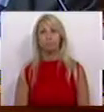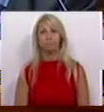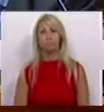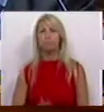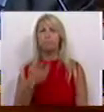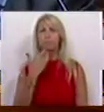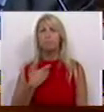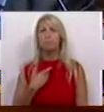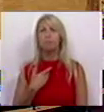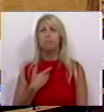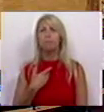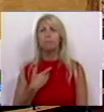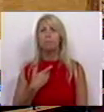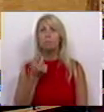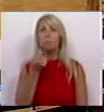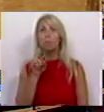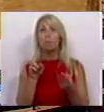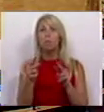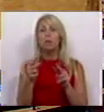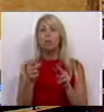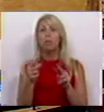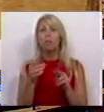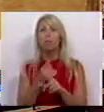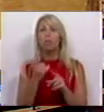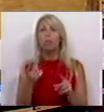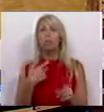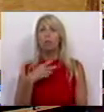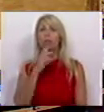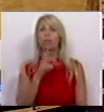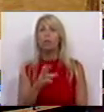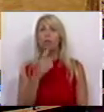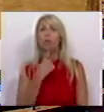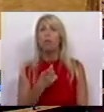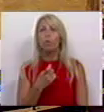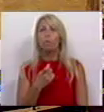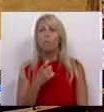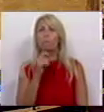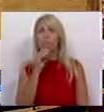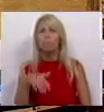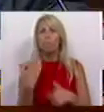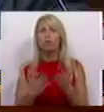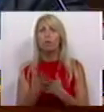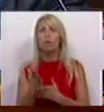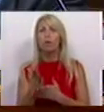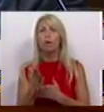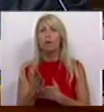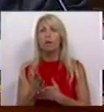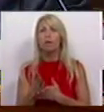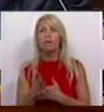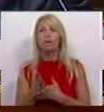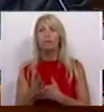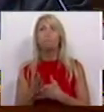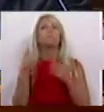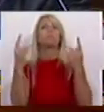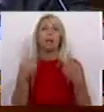Estão-me a pedir uma pequena correção no sentido de haver resposta às perguntas ou se posso continuar? Posso continuar.